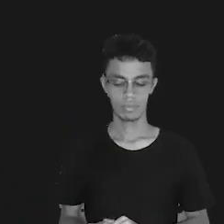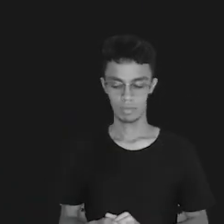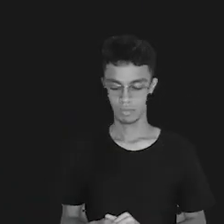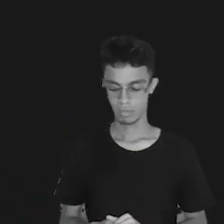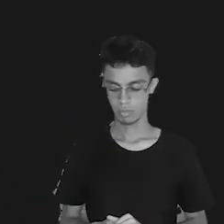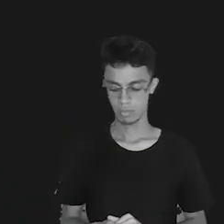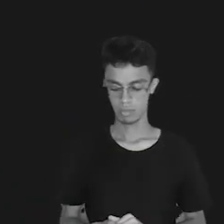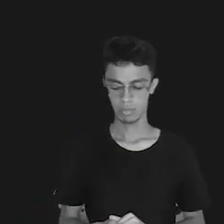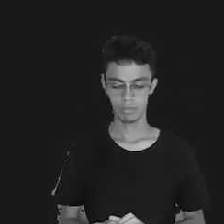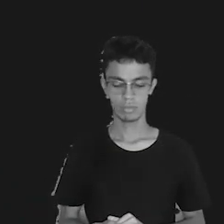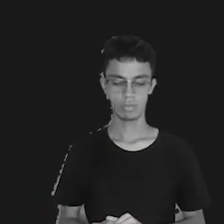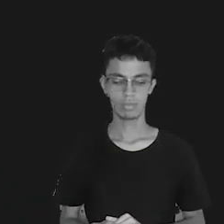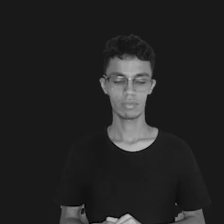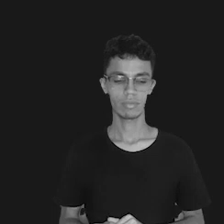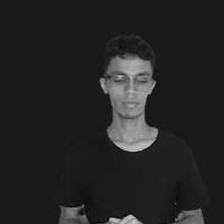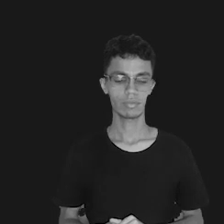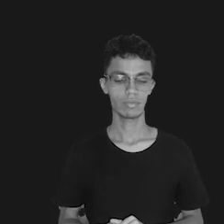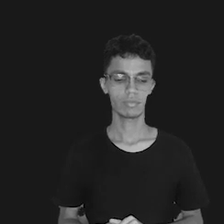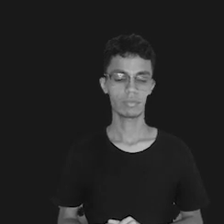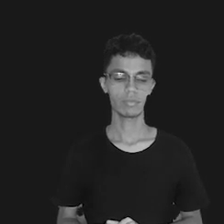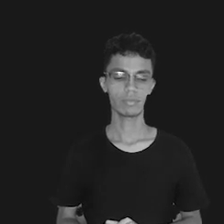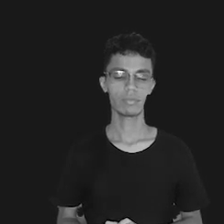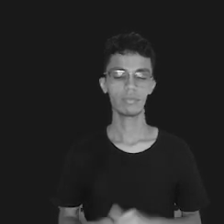O Alto é uma das peças favoritas dele.